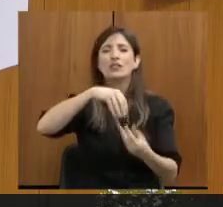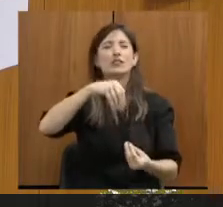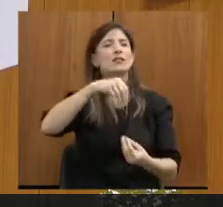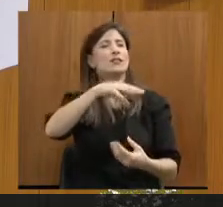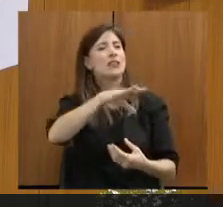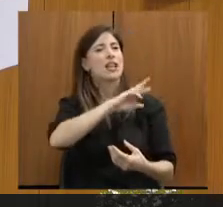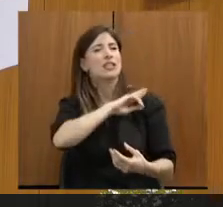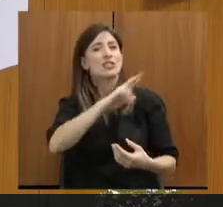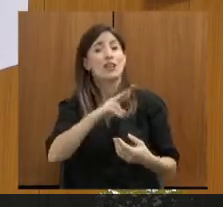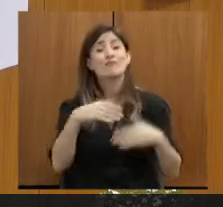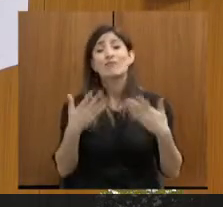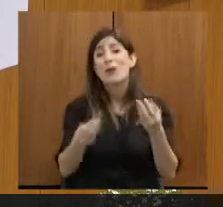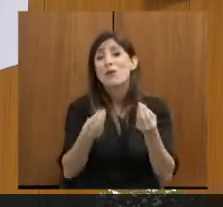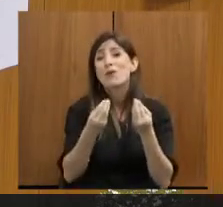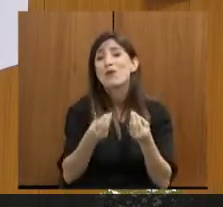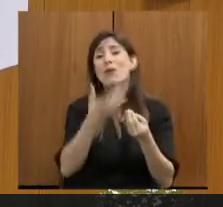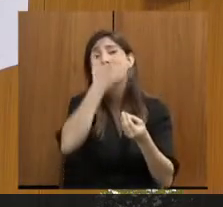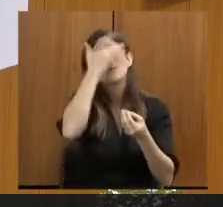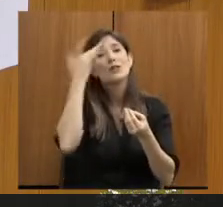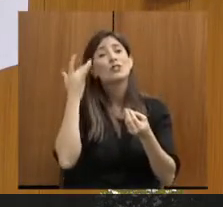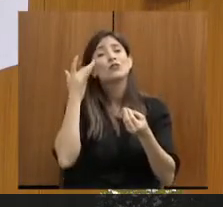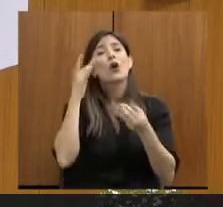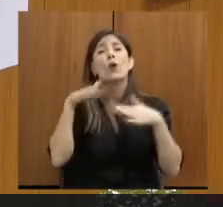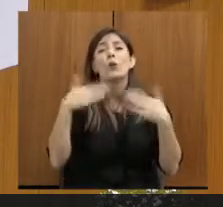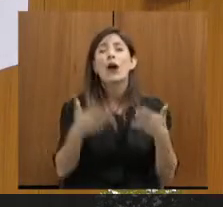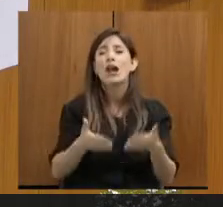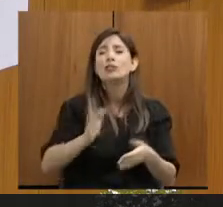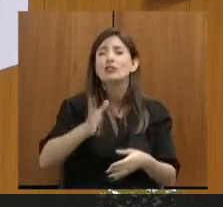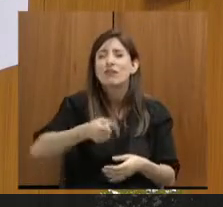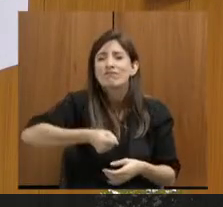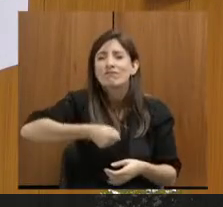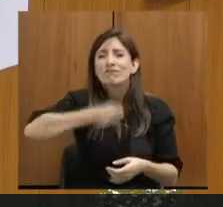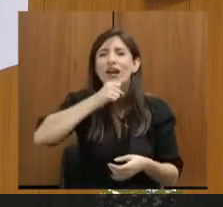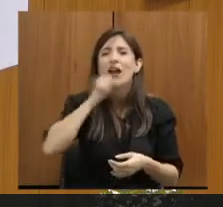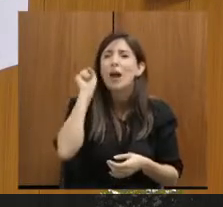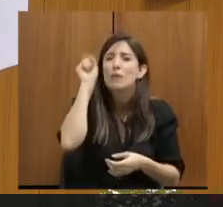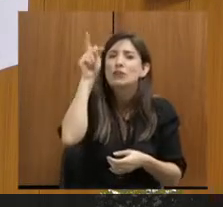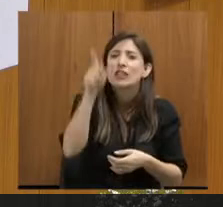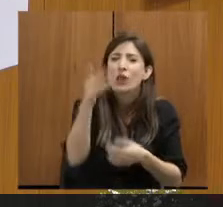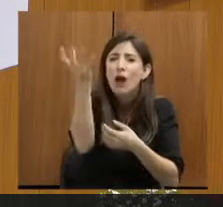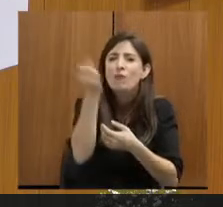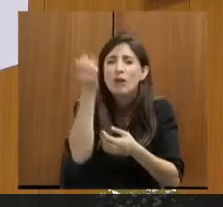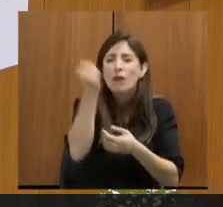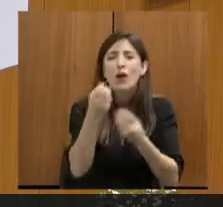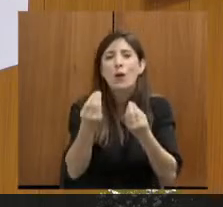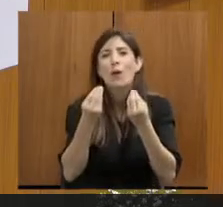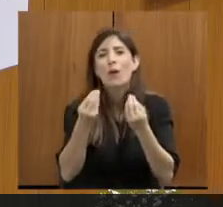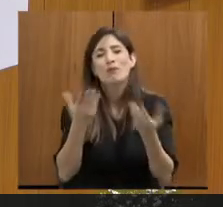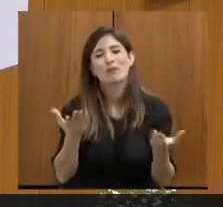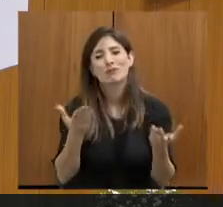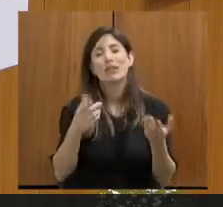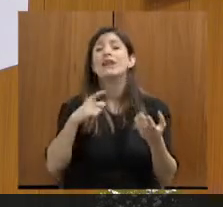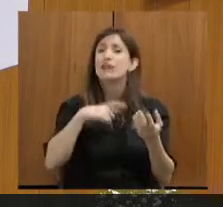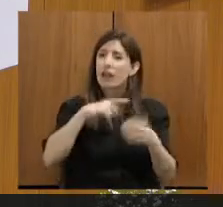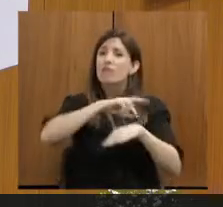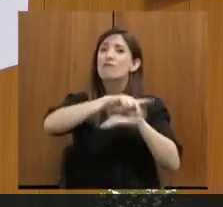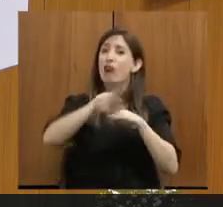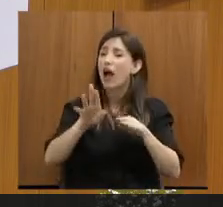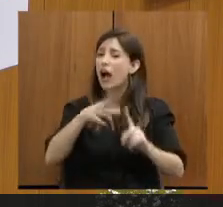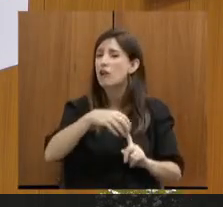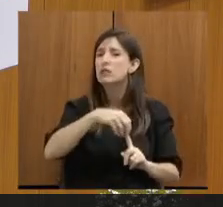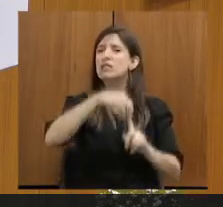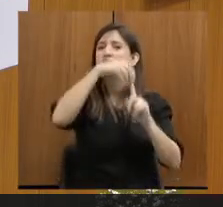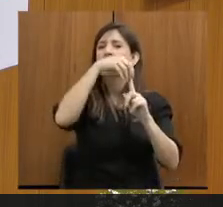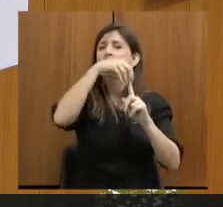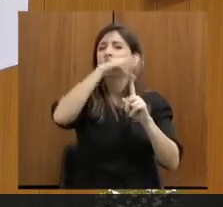né alguma coisa na velhice alguma coisa que nos resguarde que o que mais tem hoje é Sacerdote quando determinada idade que não tá dando conta